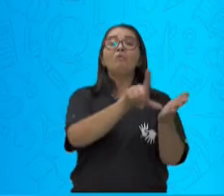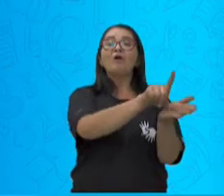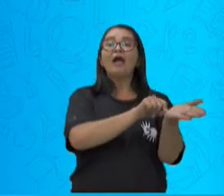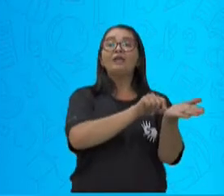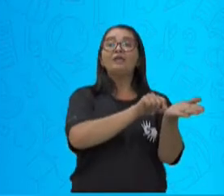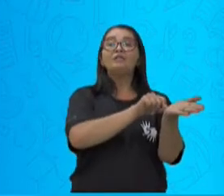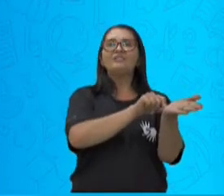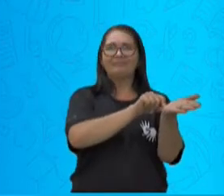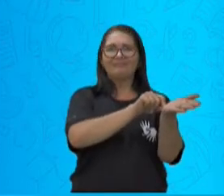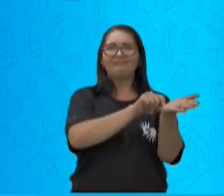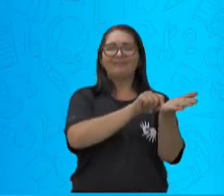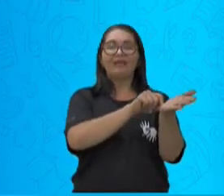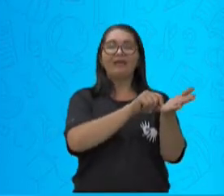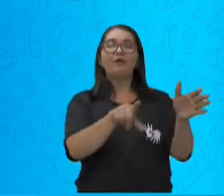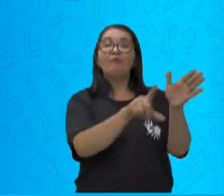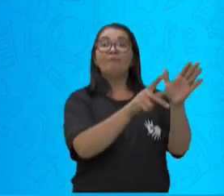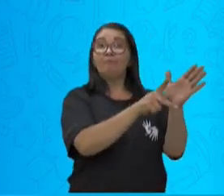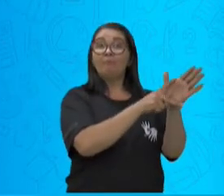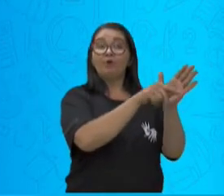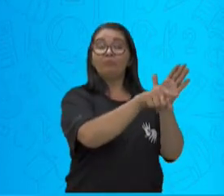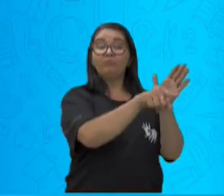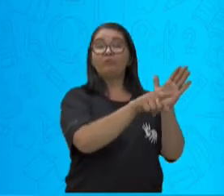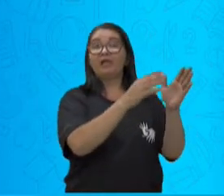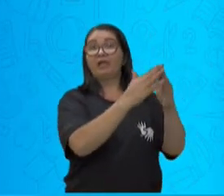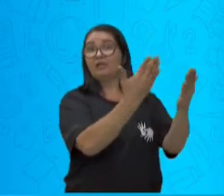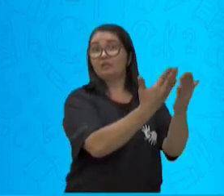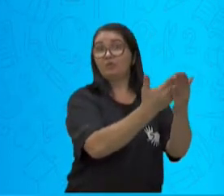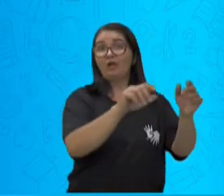um vale-livro.